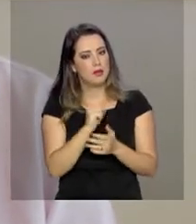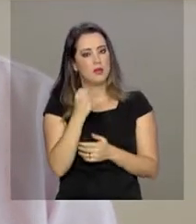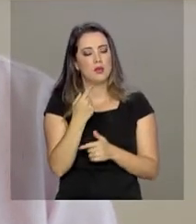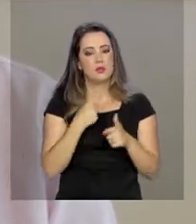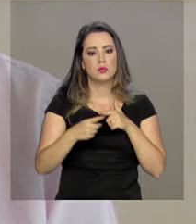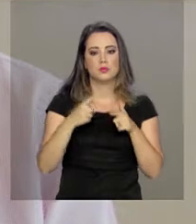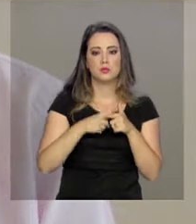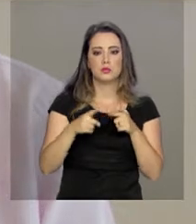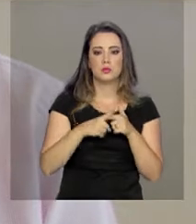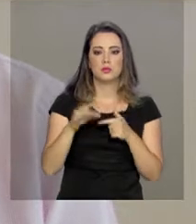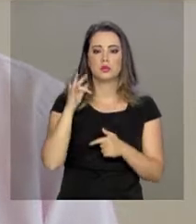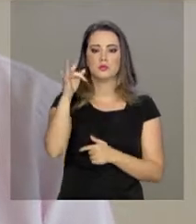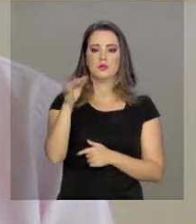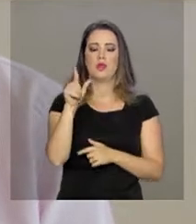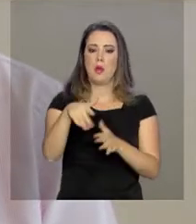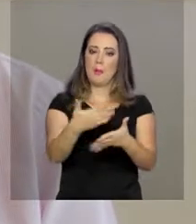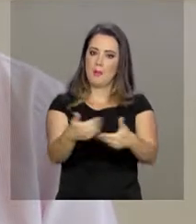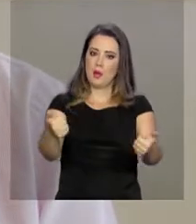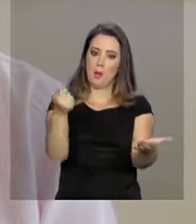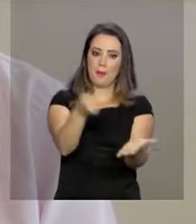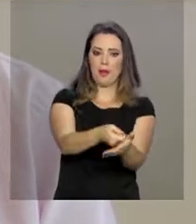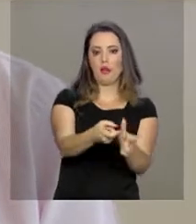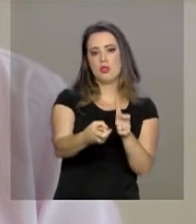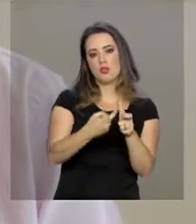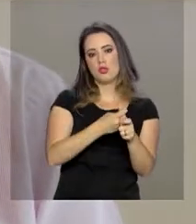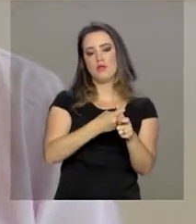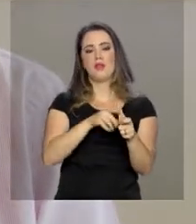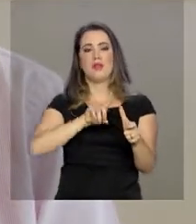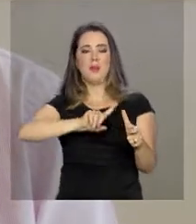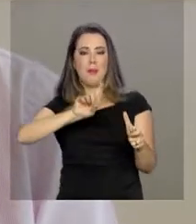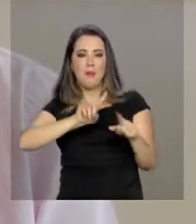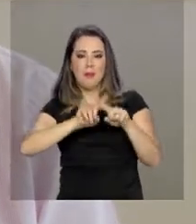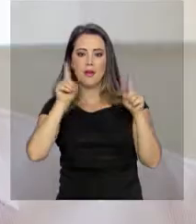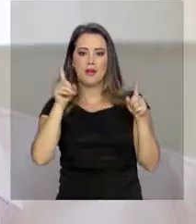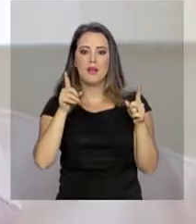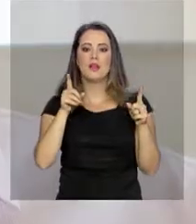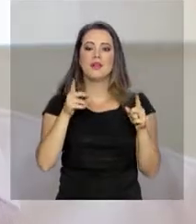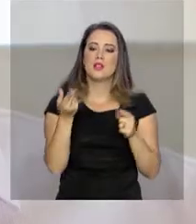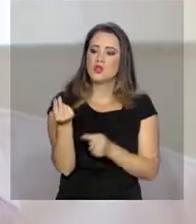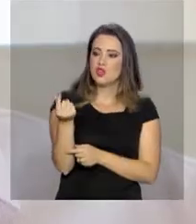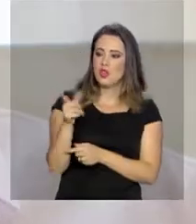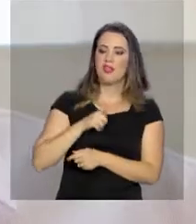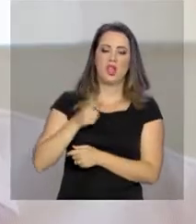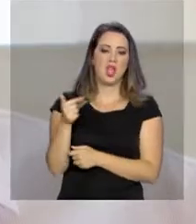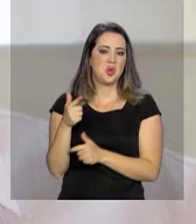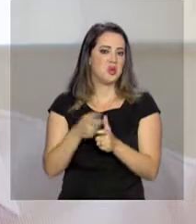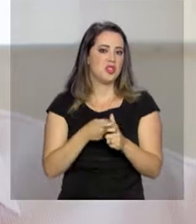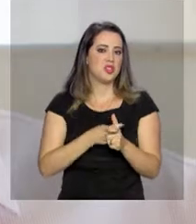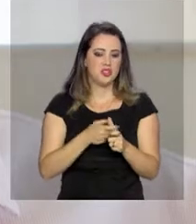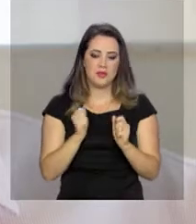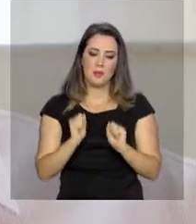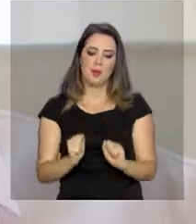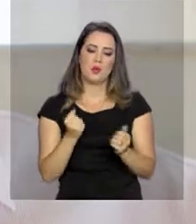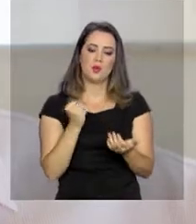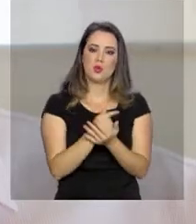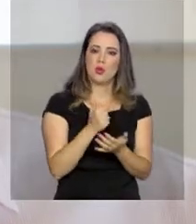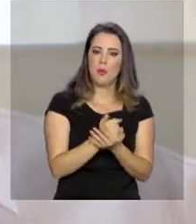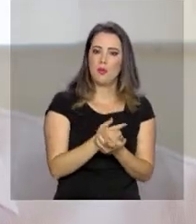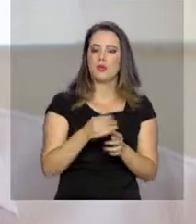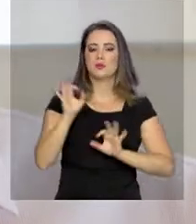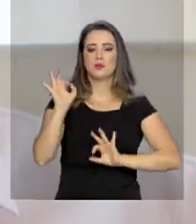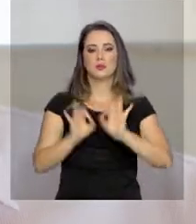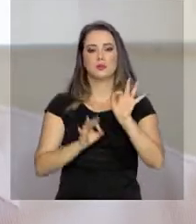então não é muito melhor agora aqueles que têm o dinheiro na mão acho que tem que consumir o comportamento adequado é ter um planejamento